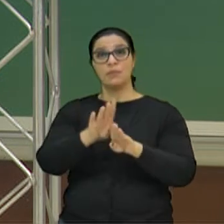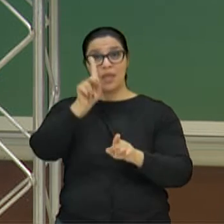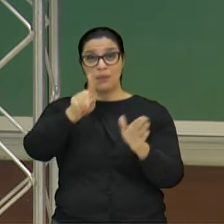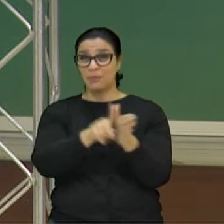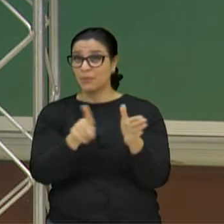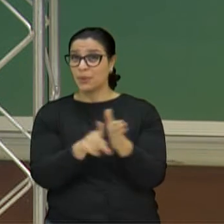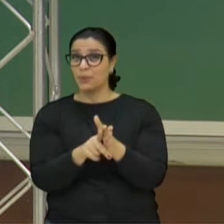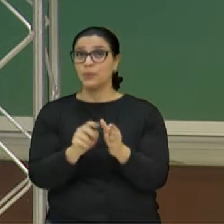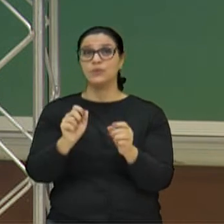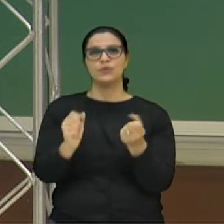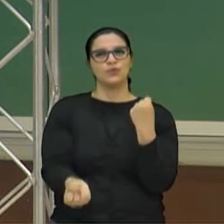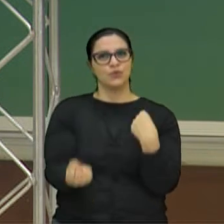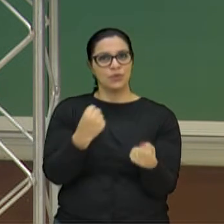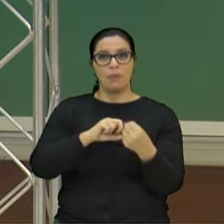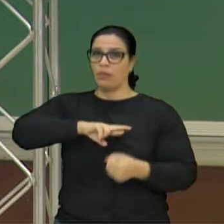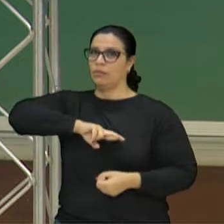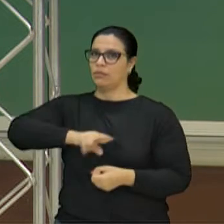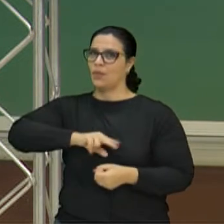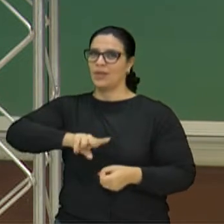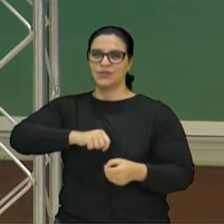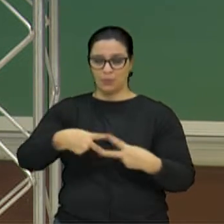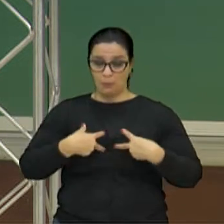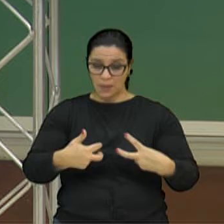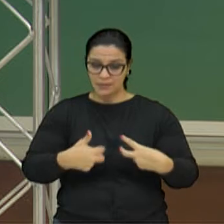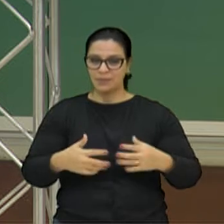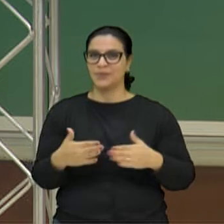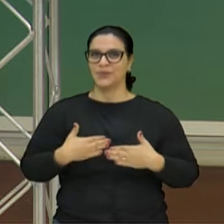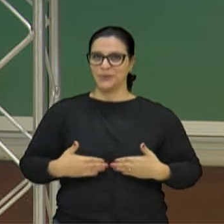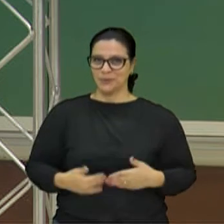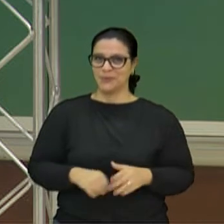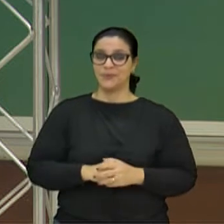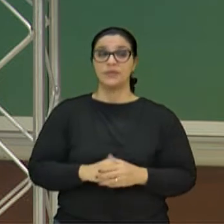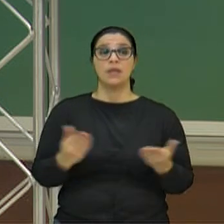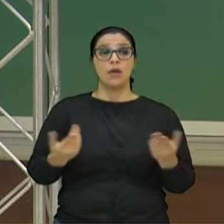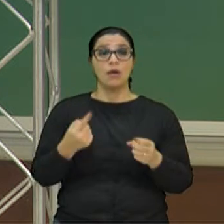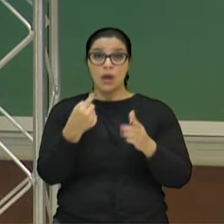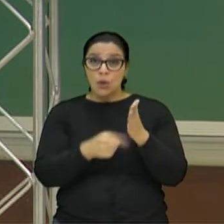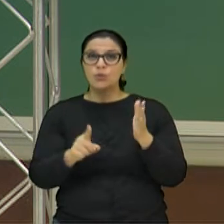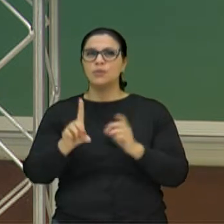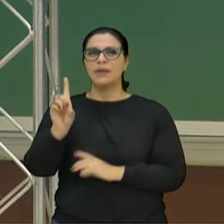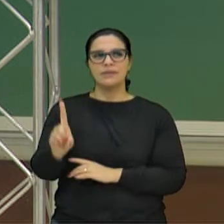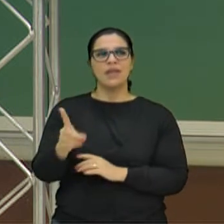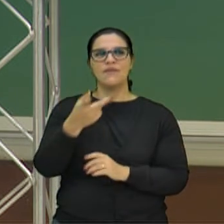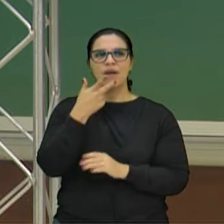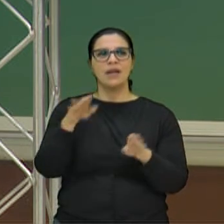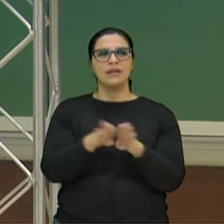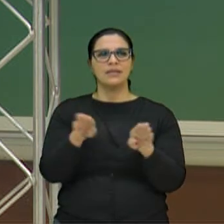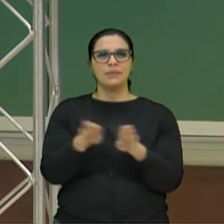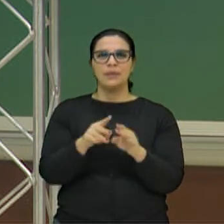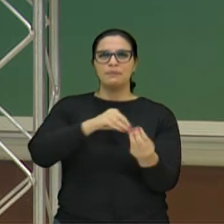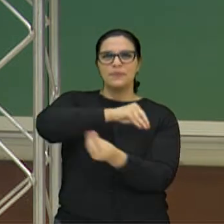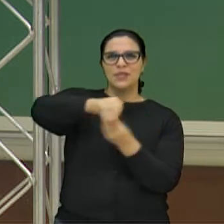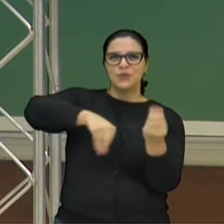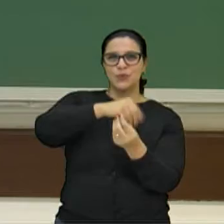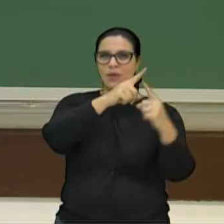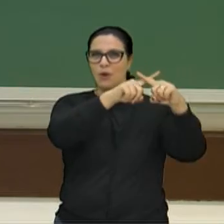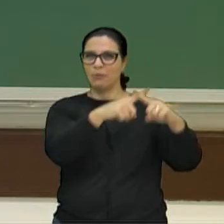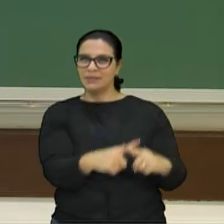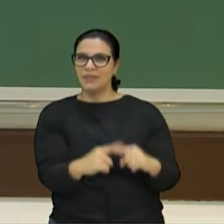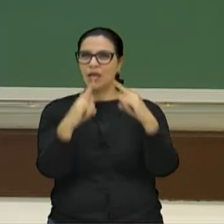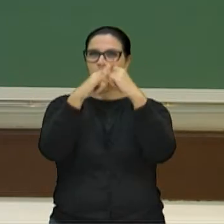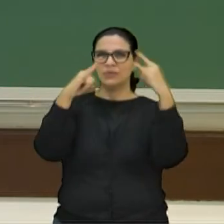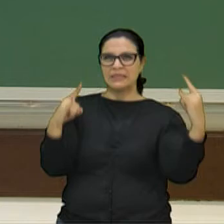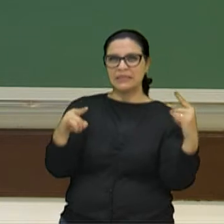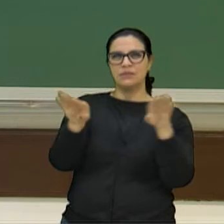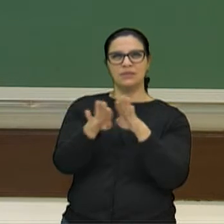parte de ginástica, mas não diz respeito à ginástica de conscientização corporal. E na última, letra D aqui, mistura tanto competitiva quanto